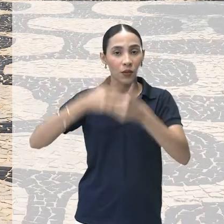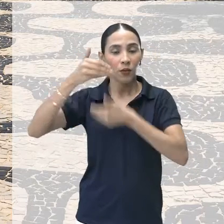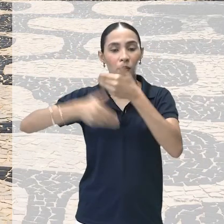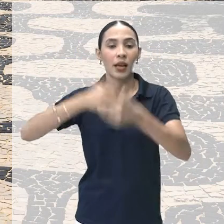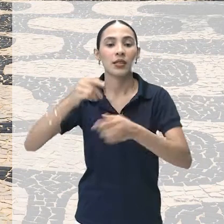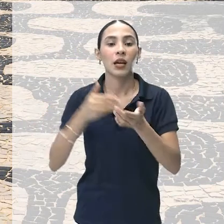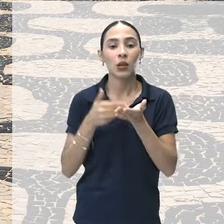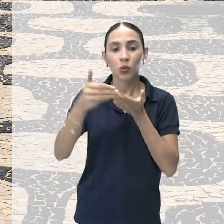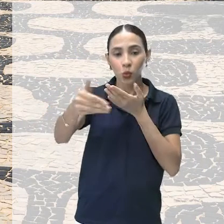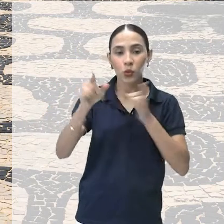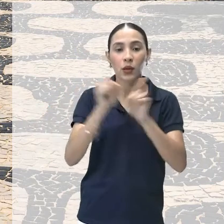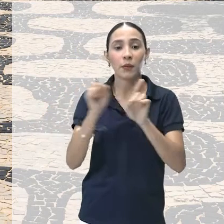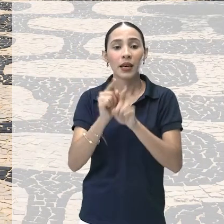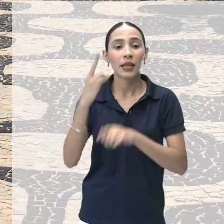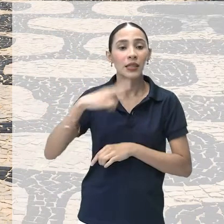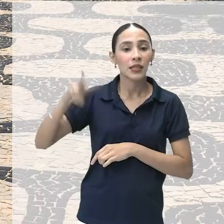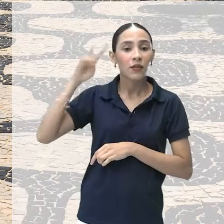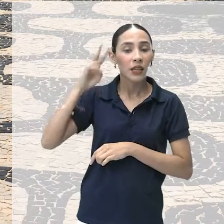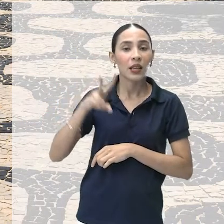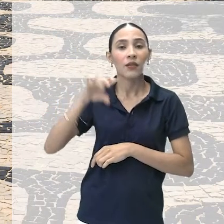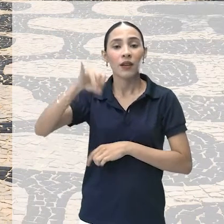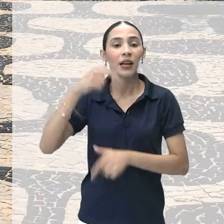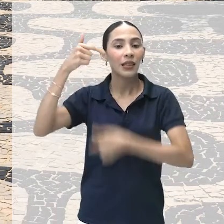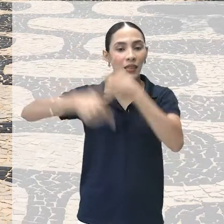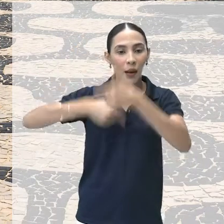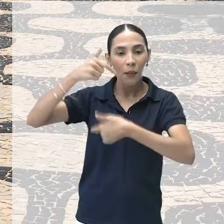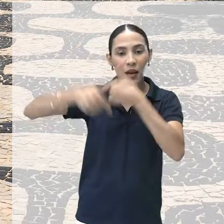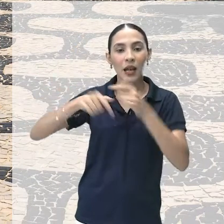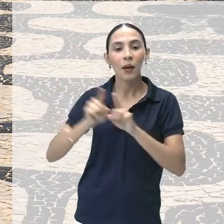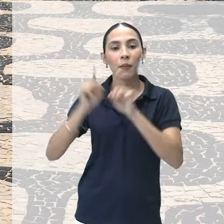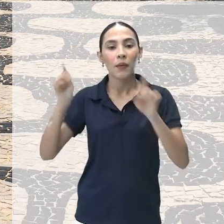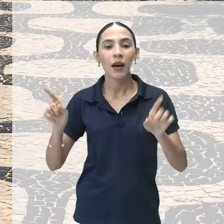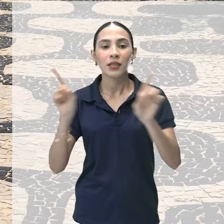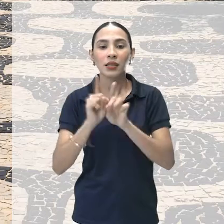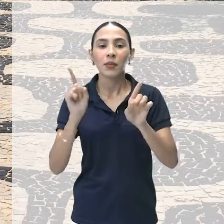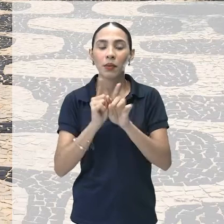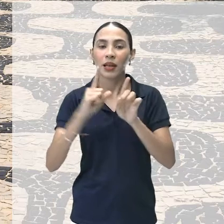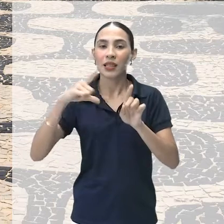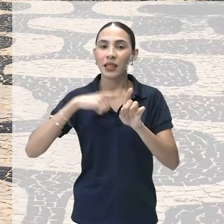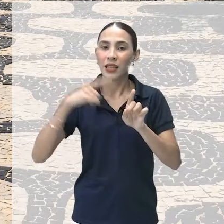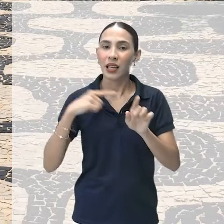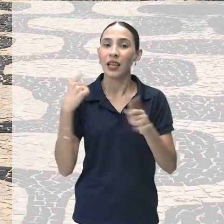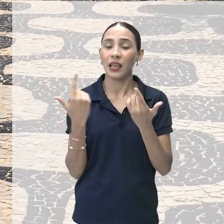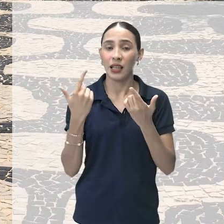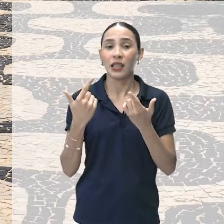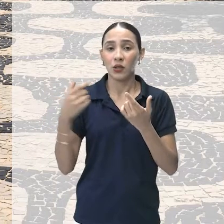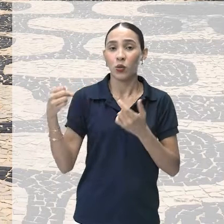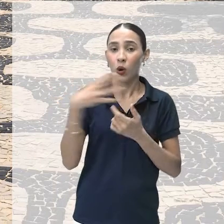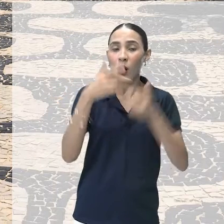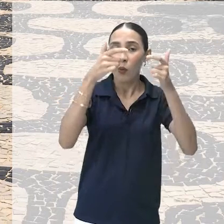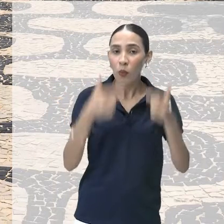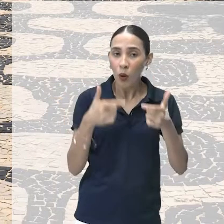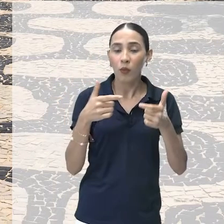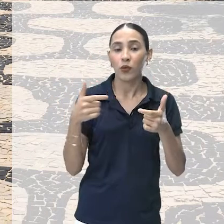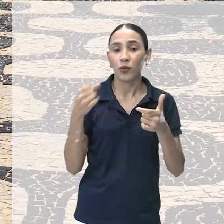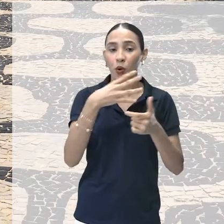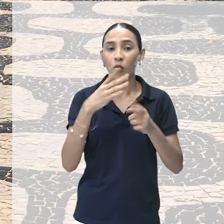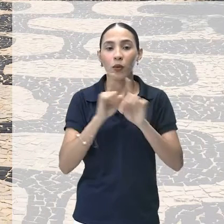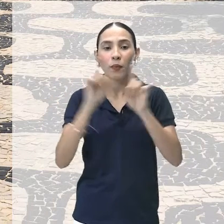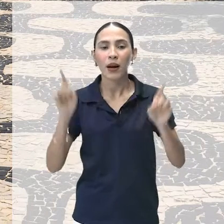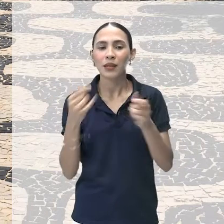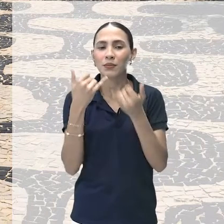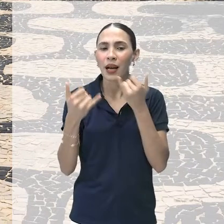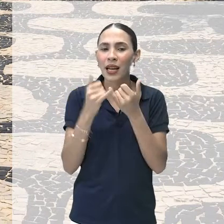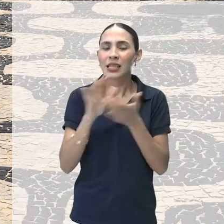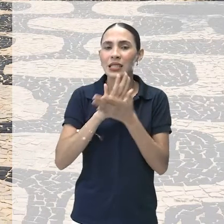fossa, terça-feira vai à roça, porém, o monumento é bem moderno, não disse nada do